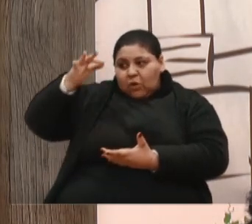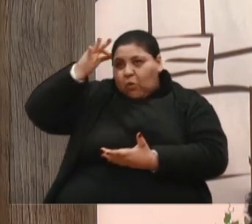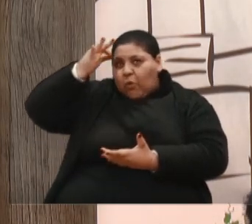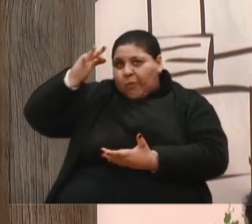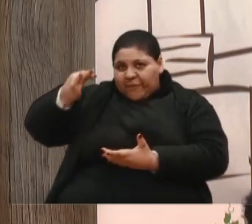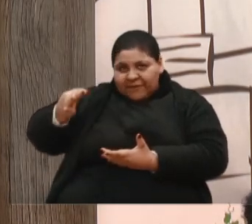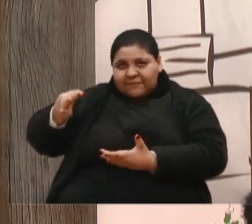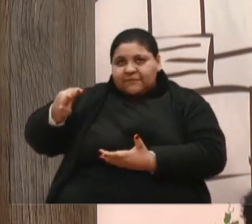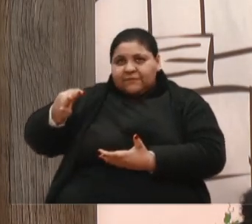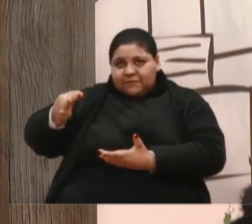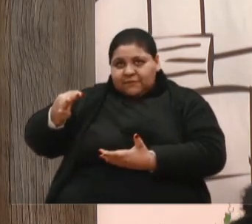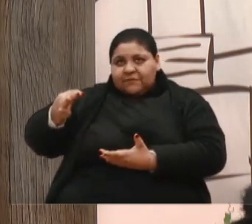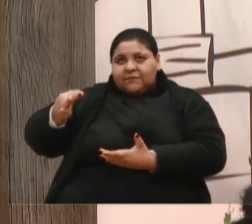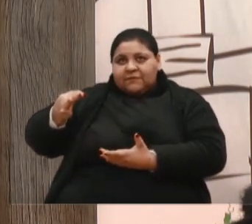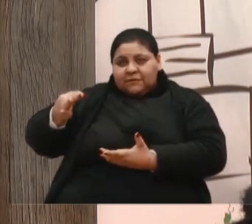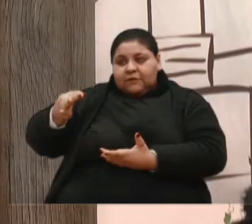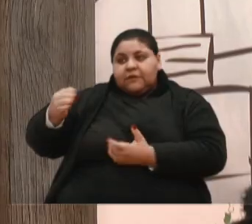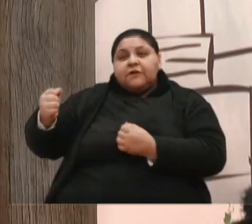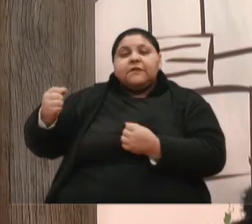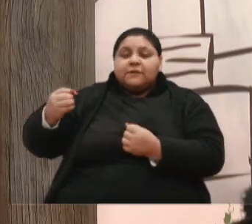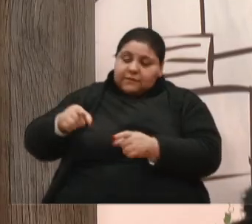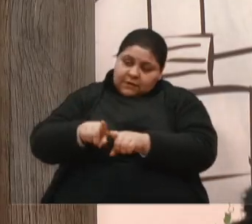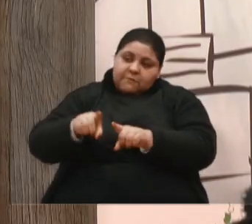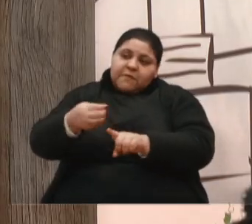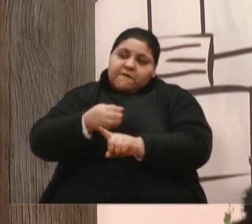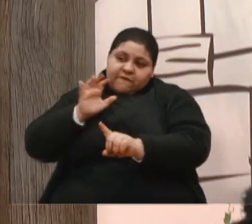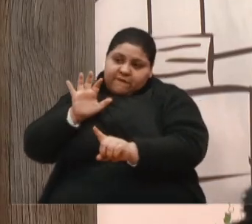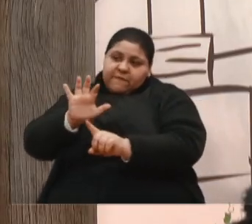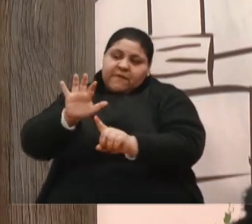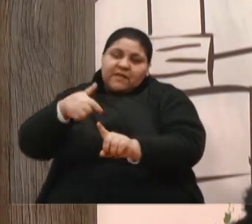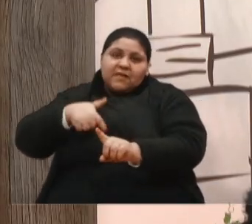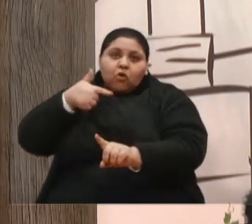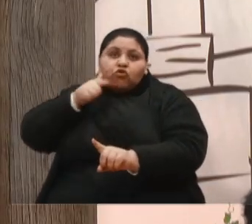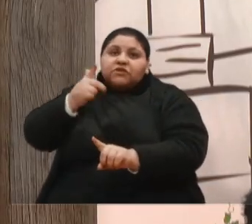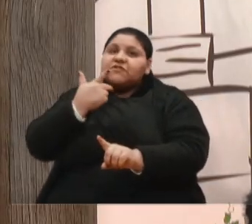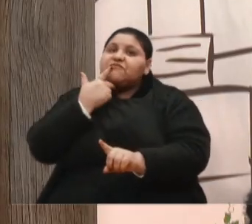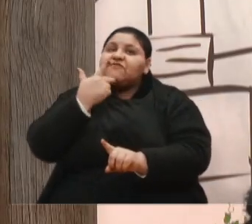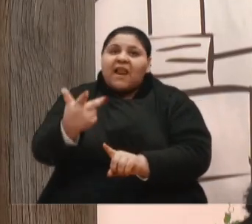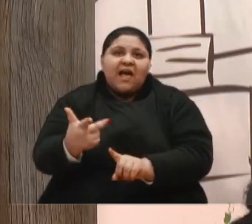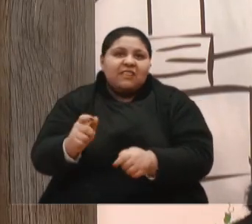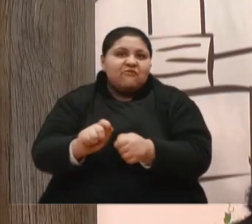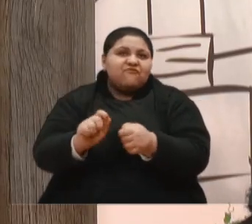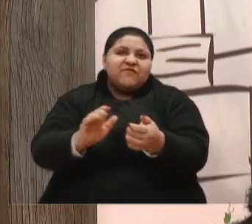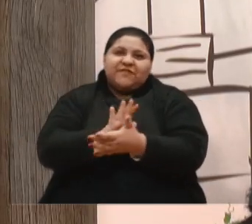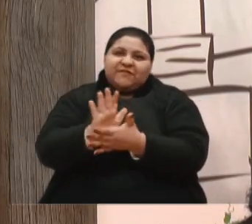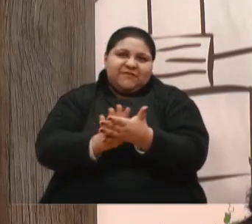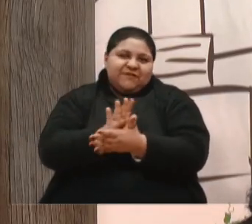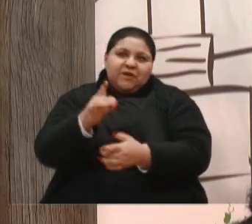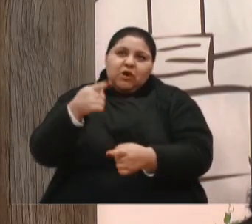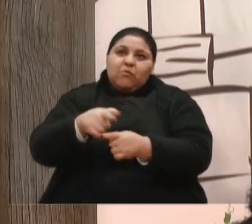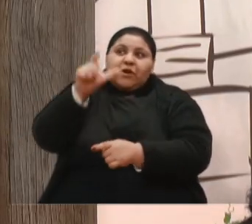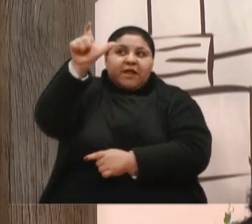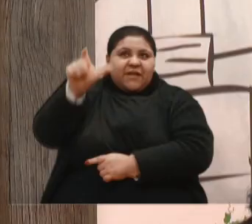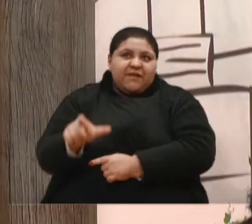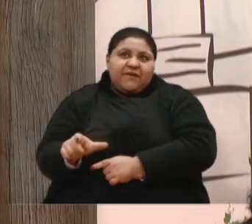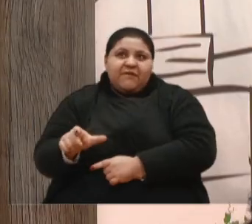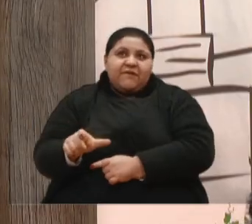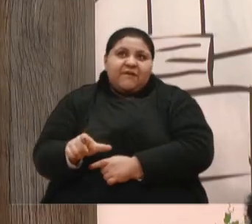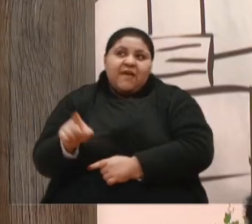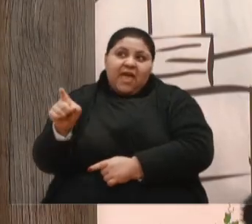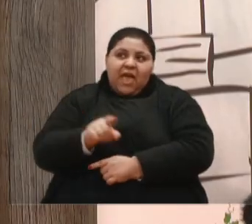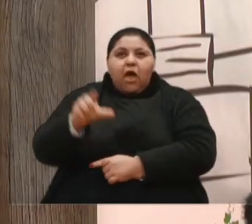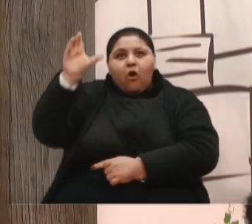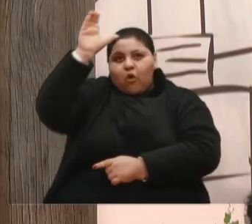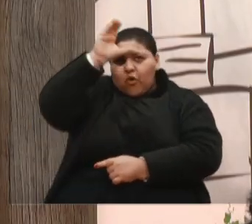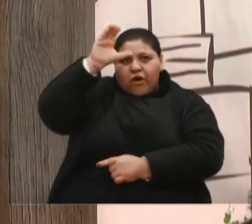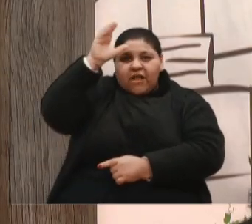criança não tenha muita noção, e mesmo diante de uma ameaça, eu contei, né? Ninguém fez nada, porque a pessoa que